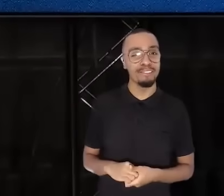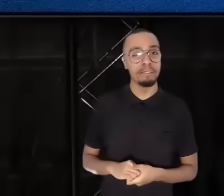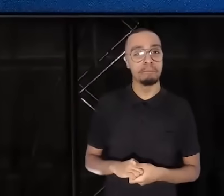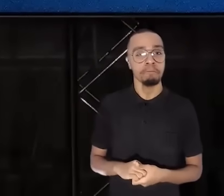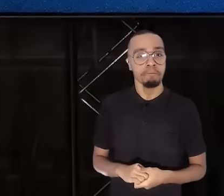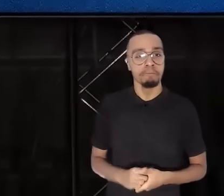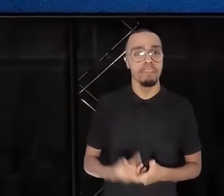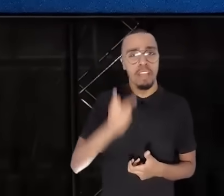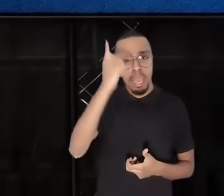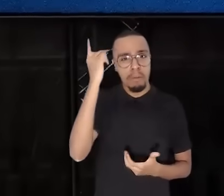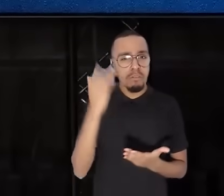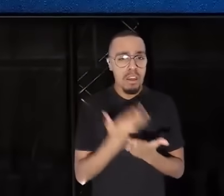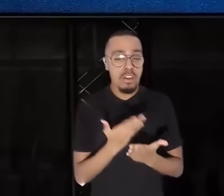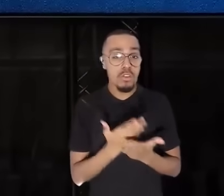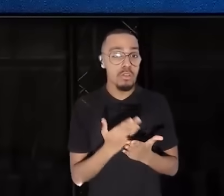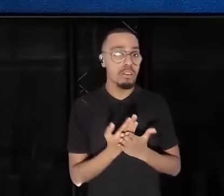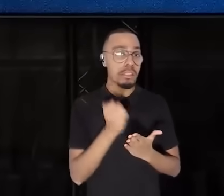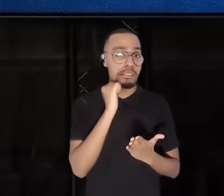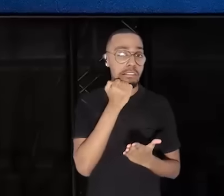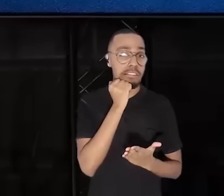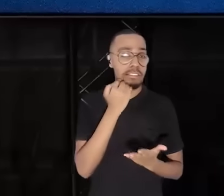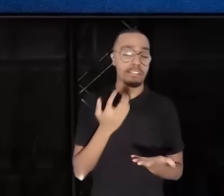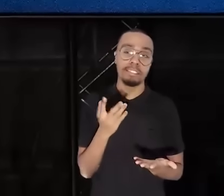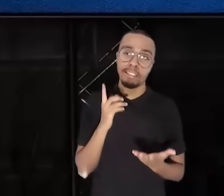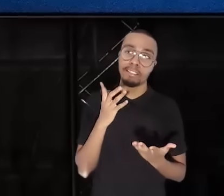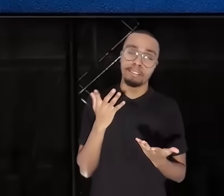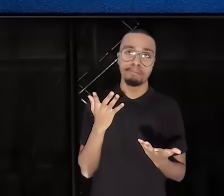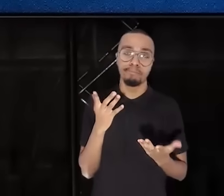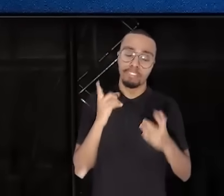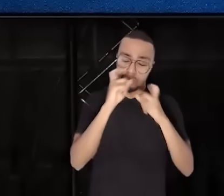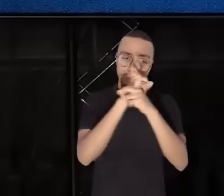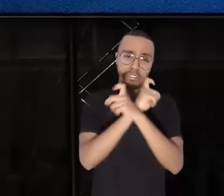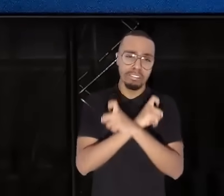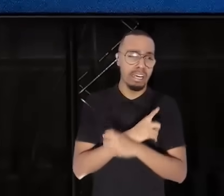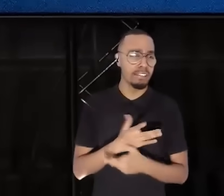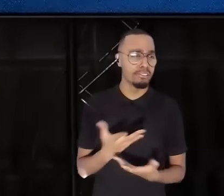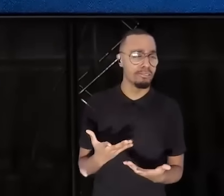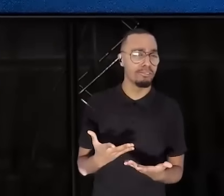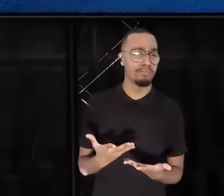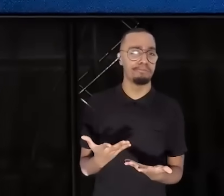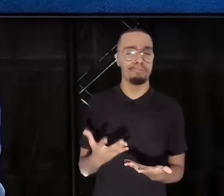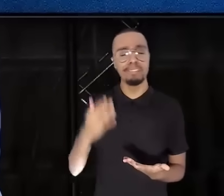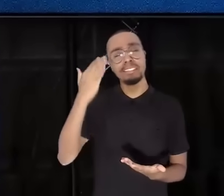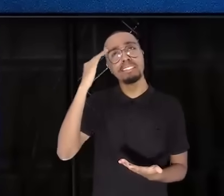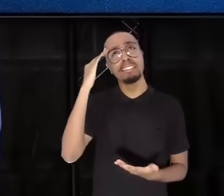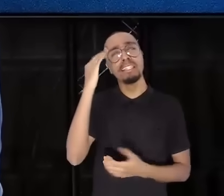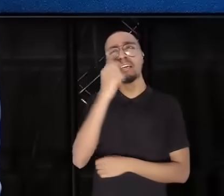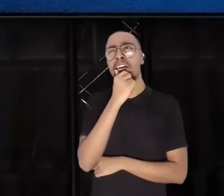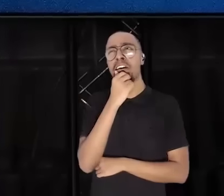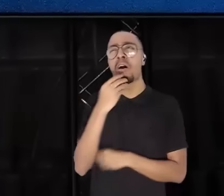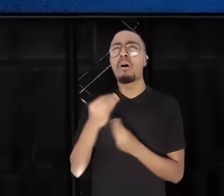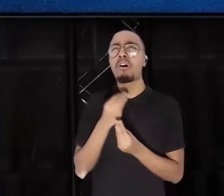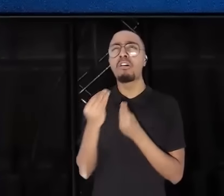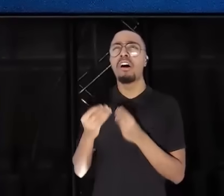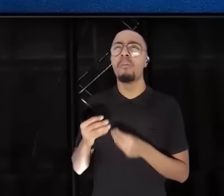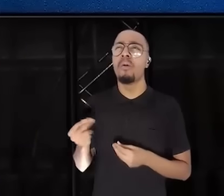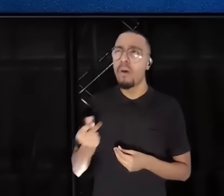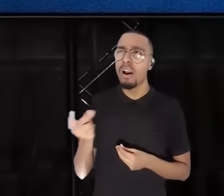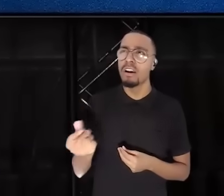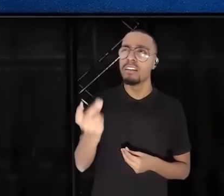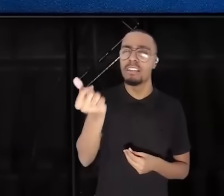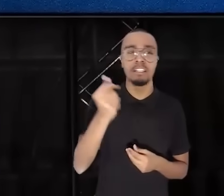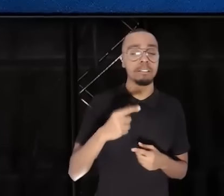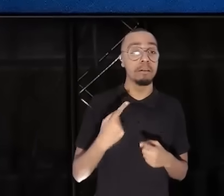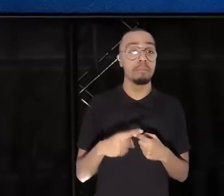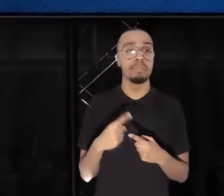têm dificuldade de definir o que é eternidade. Porque eternidade é um círculo que não tem